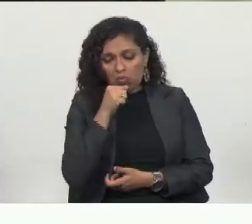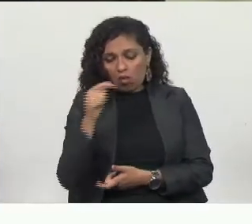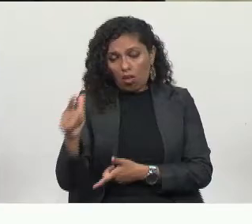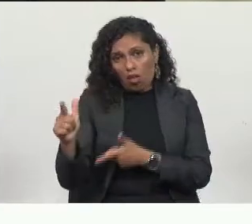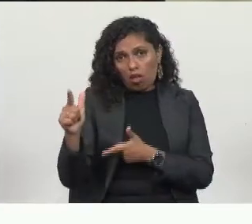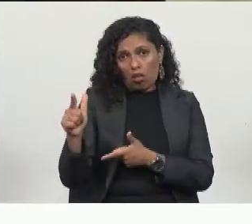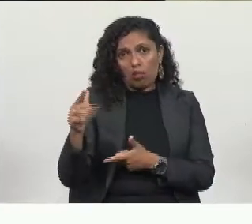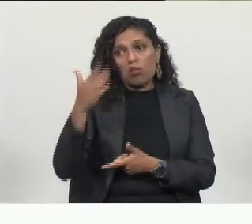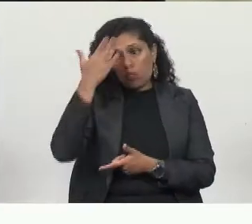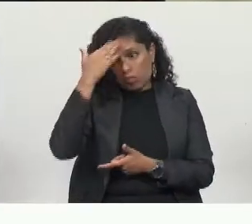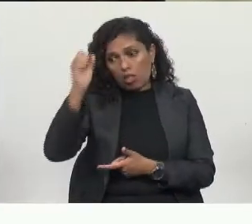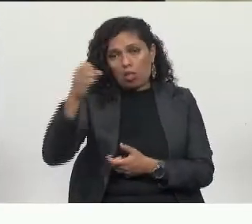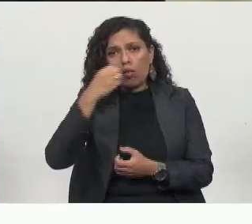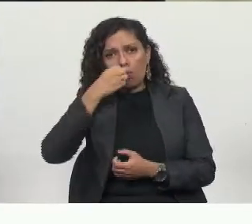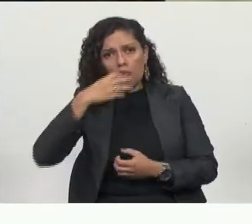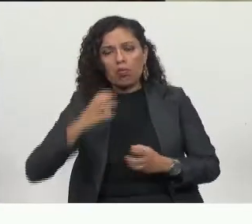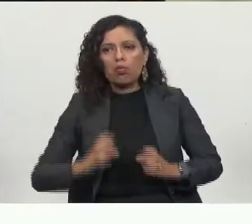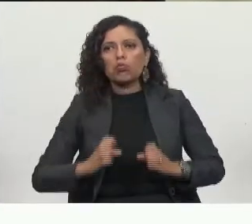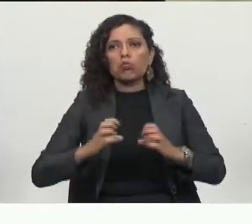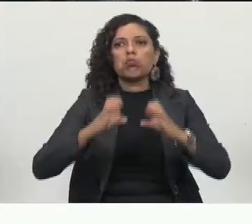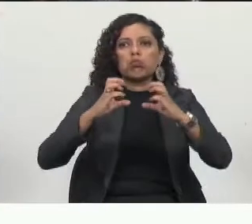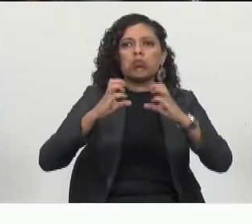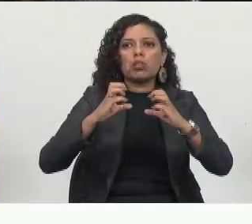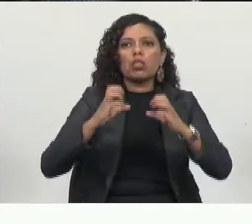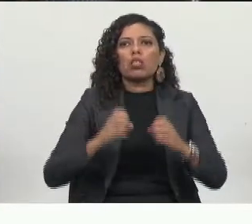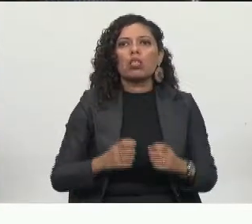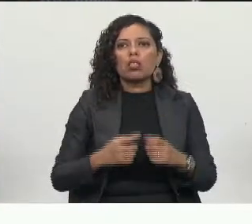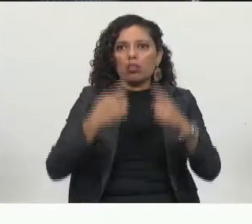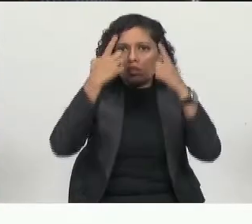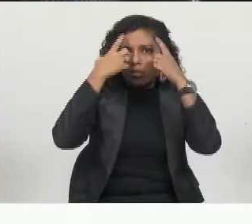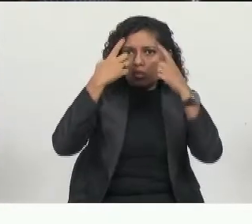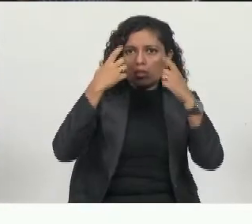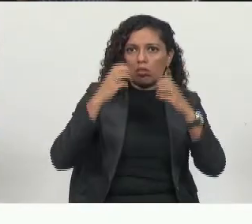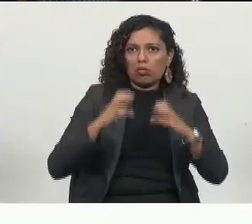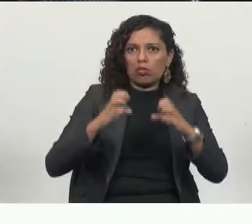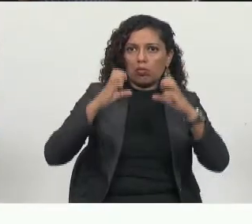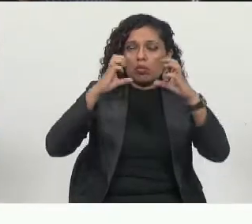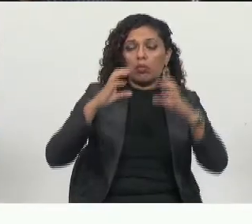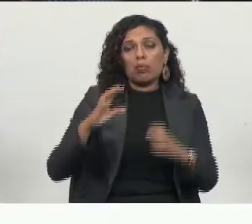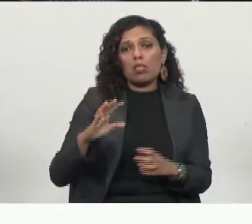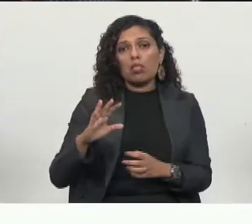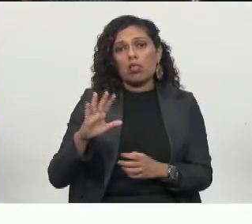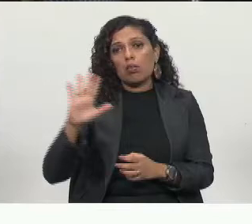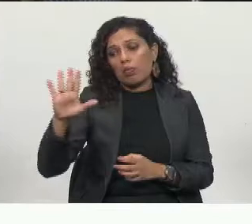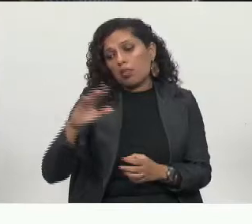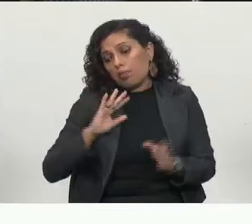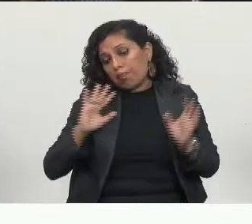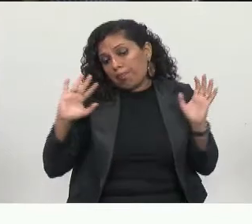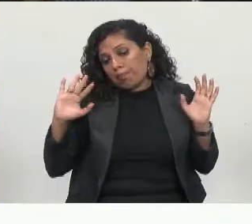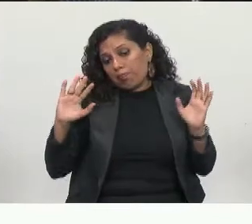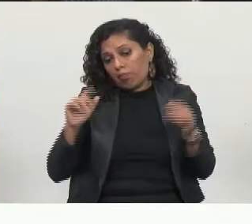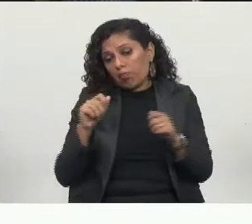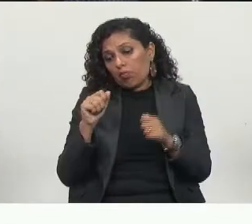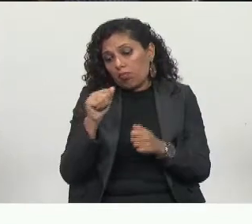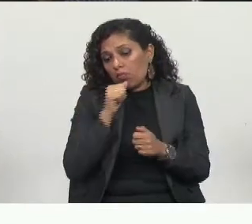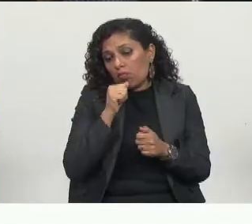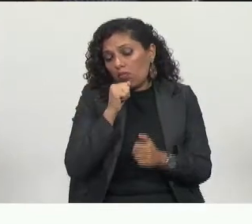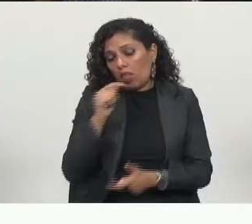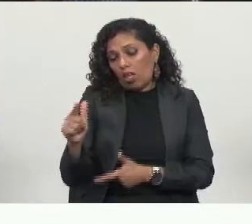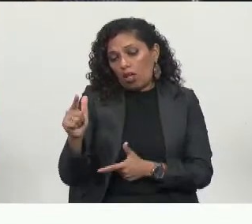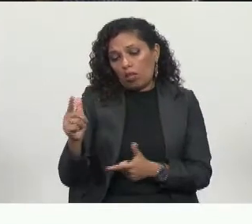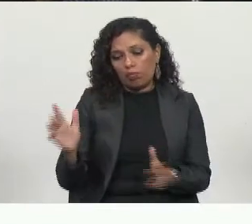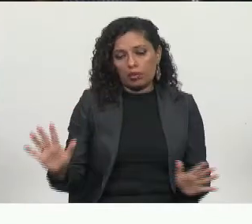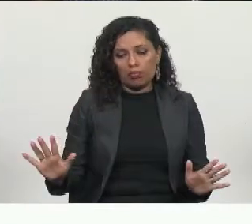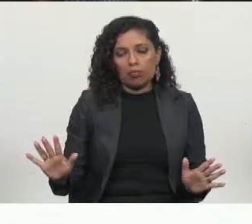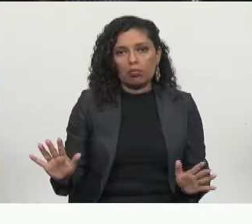sei que ele é bom de briga, mas... Isso eu sou mesmo. Não vai resolver o problema. Isso eu sou mesmo. Então, eu queria fazer essas considerações, tá? Eu